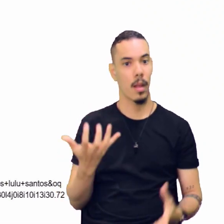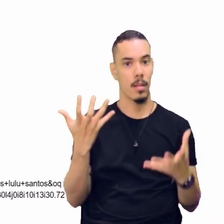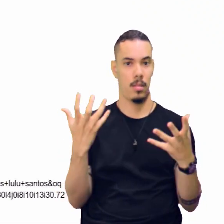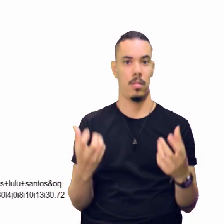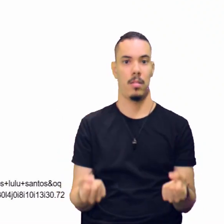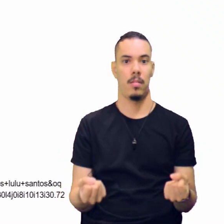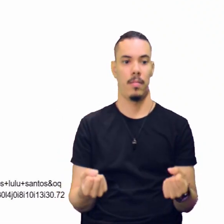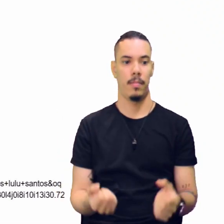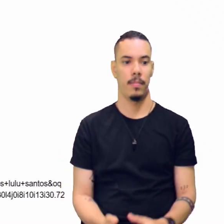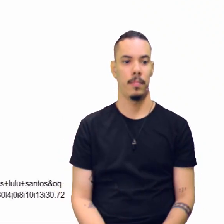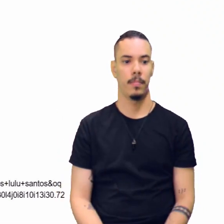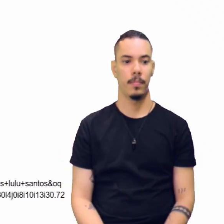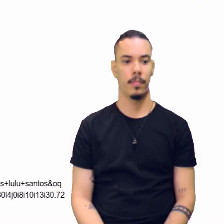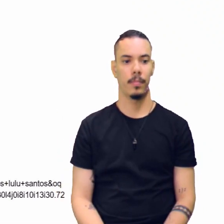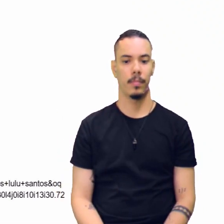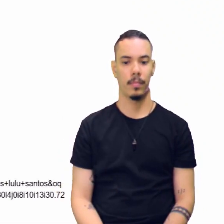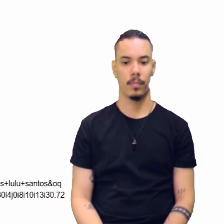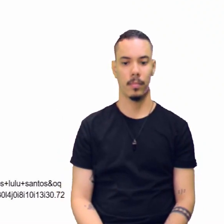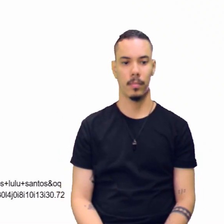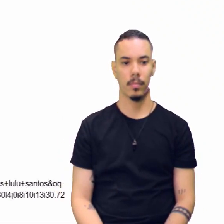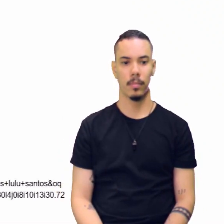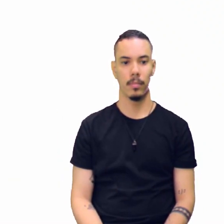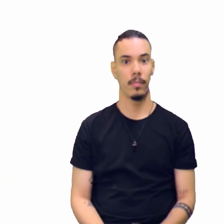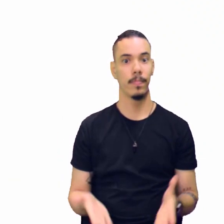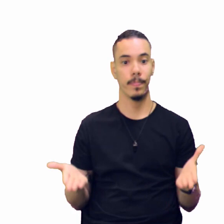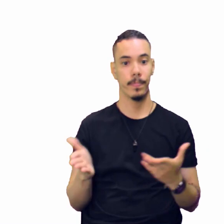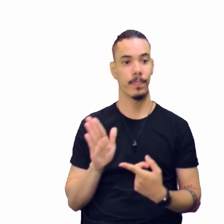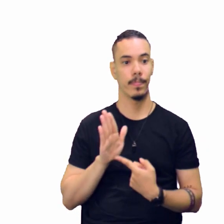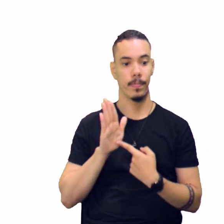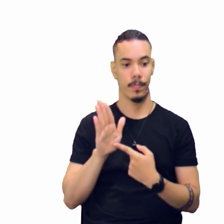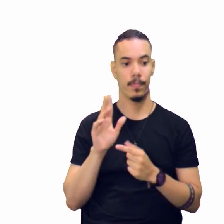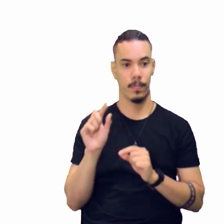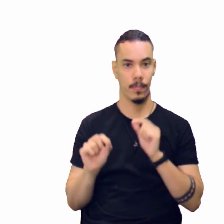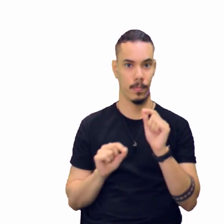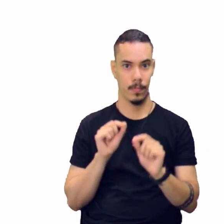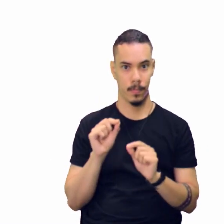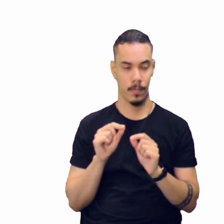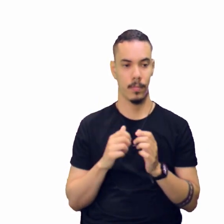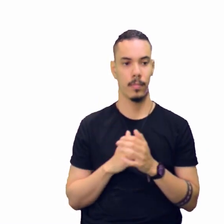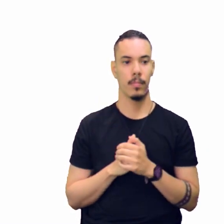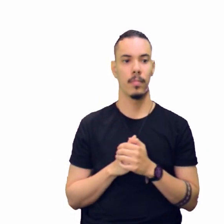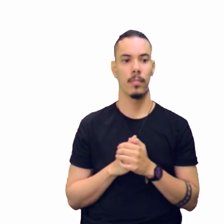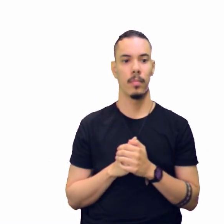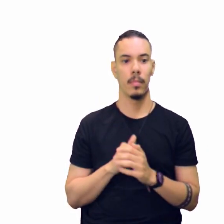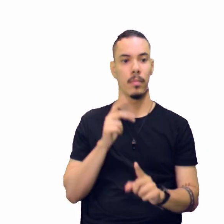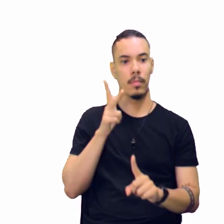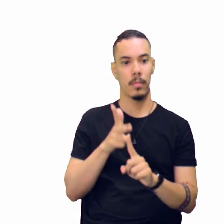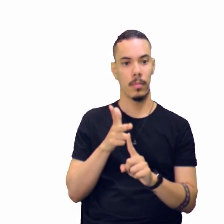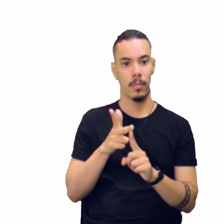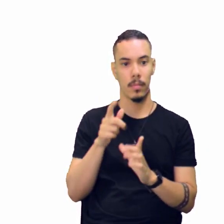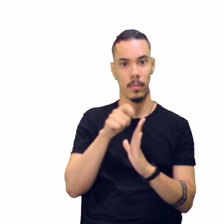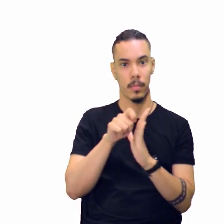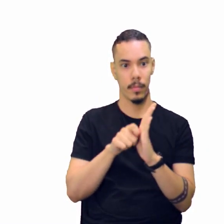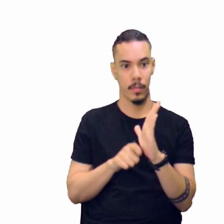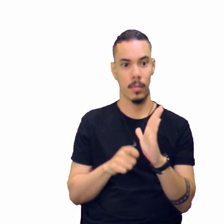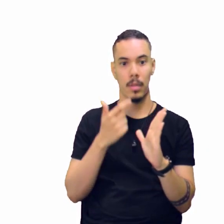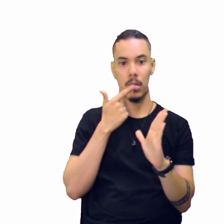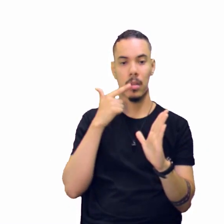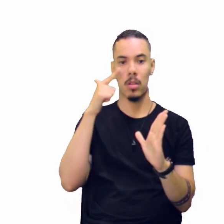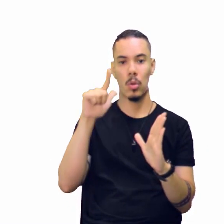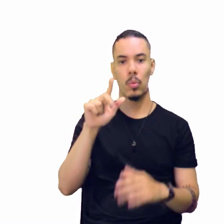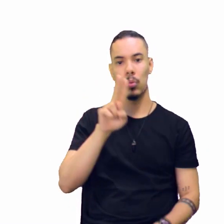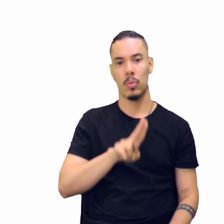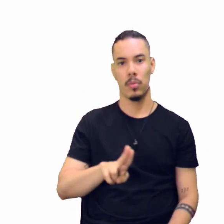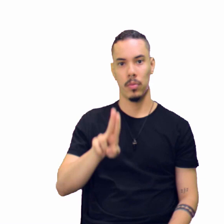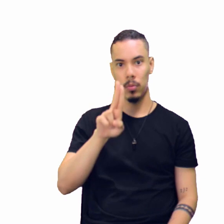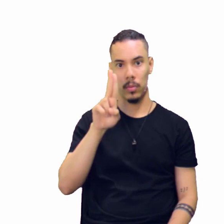permitir. Vamos ao comando da questão. Na modalidade escrita da língua, o uso